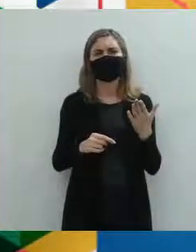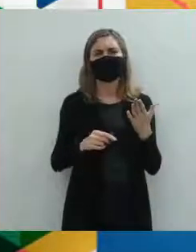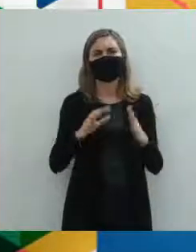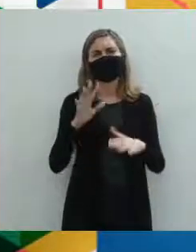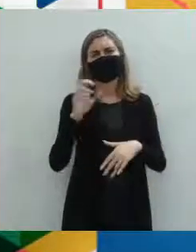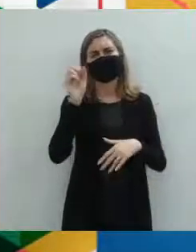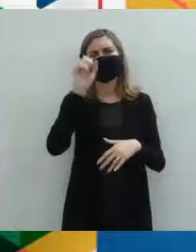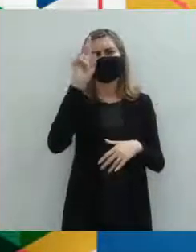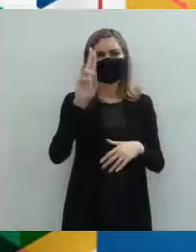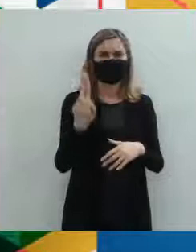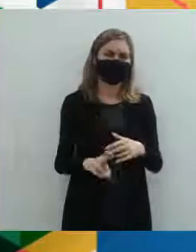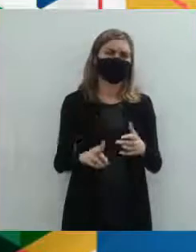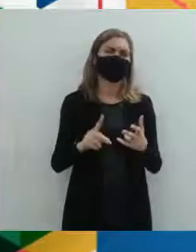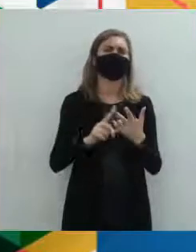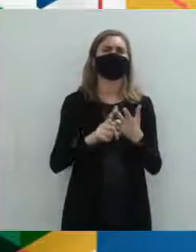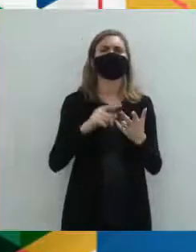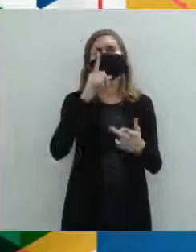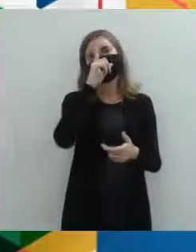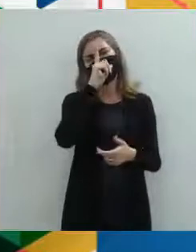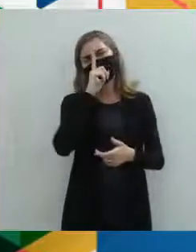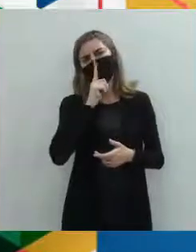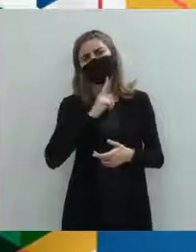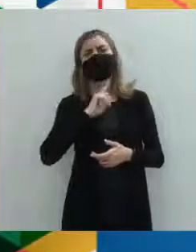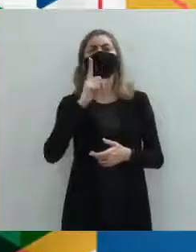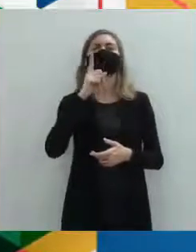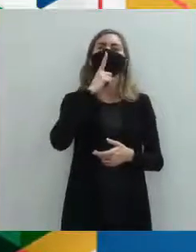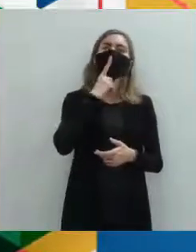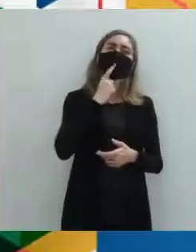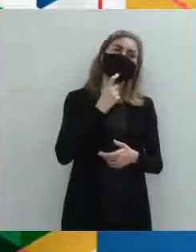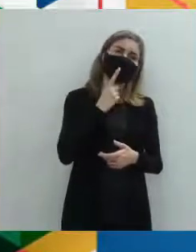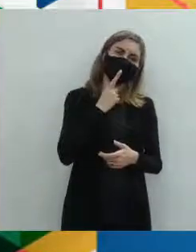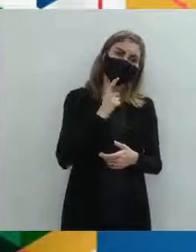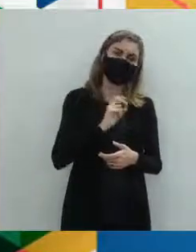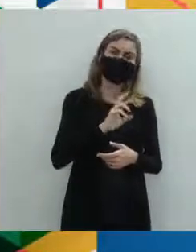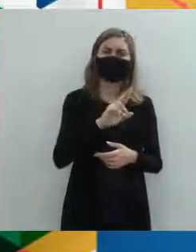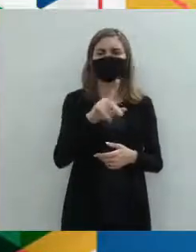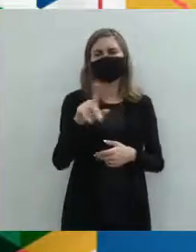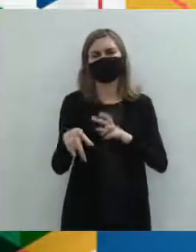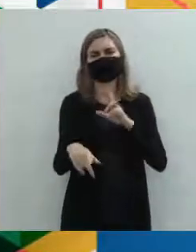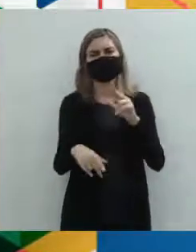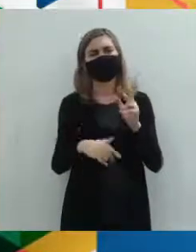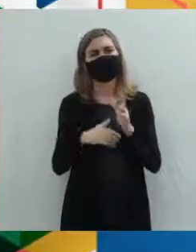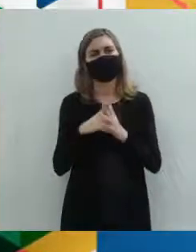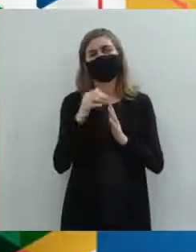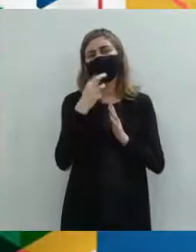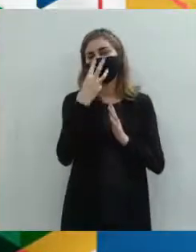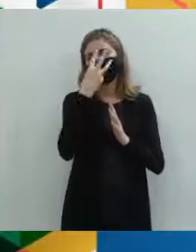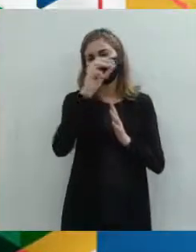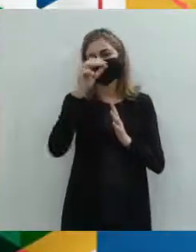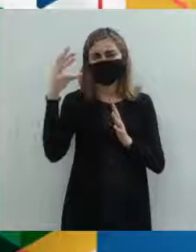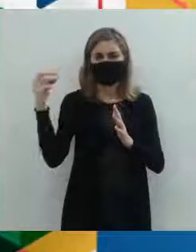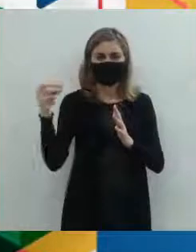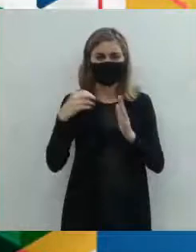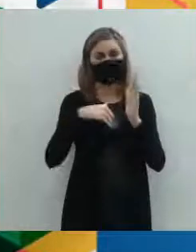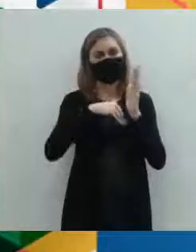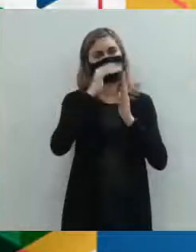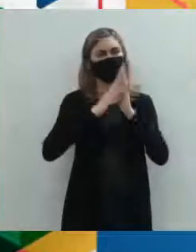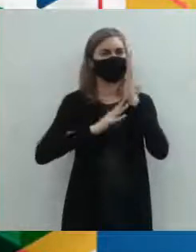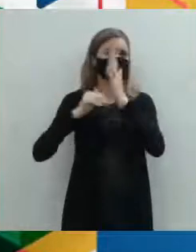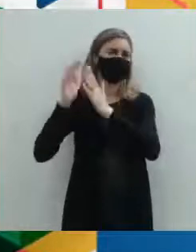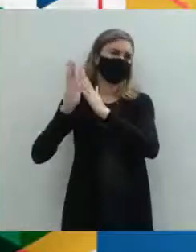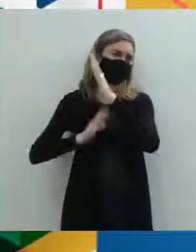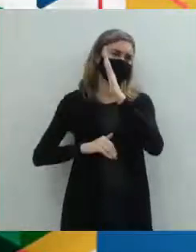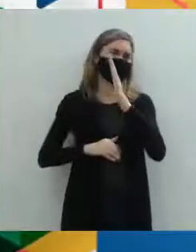de azuis, de amarelos, de vermelhos e tudo mais. Ele vai pintar 30 telas, tá certo?